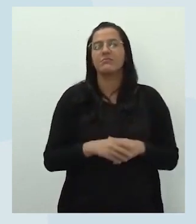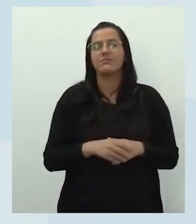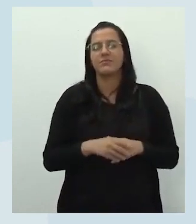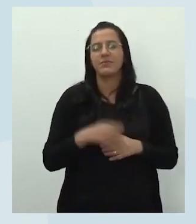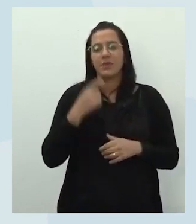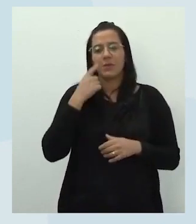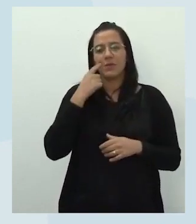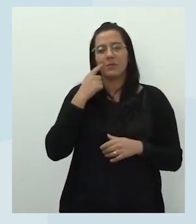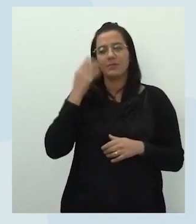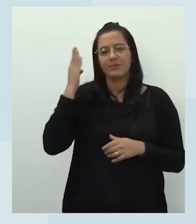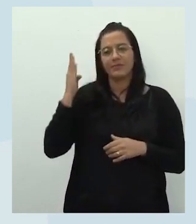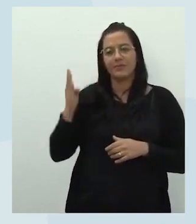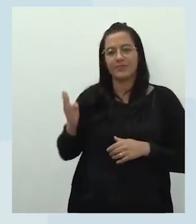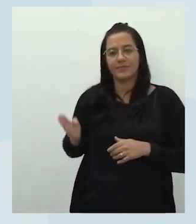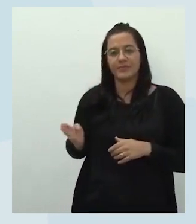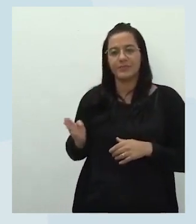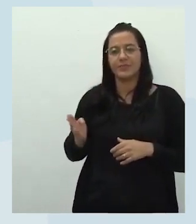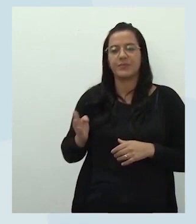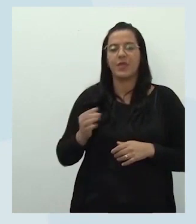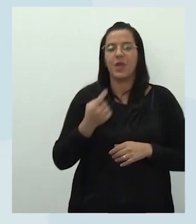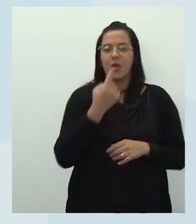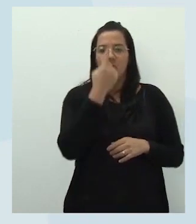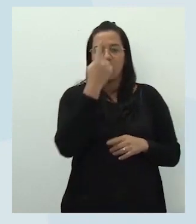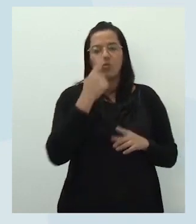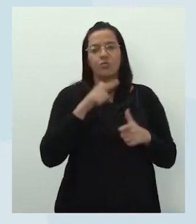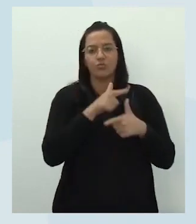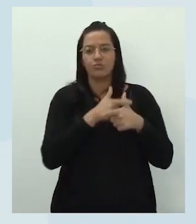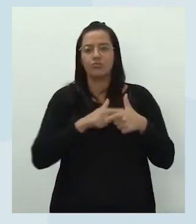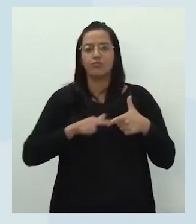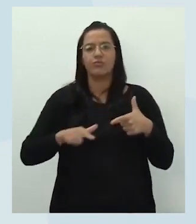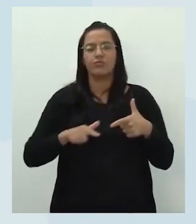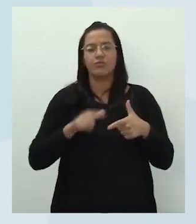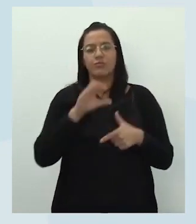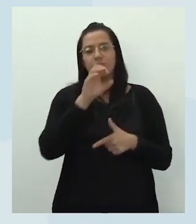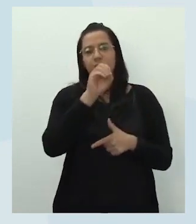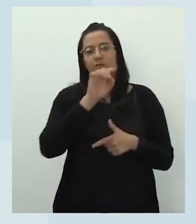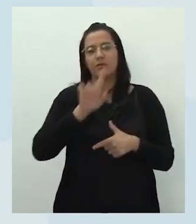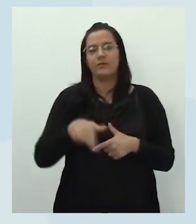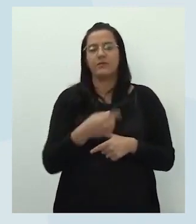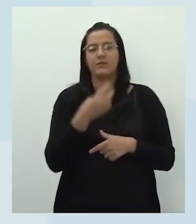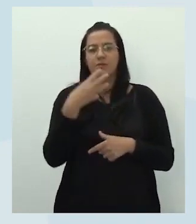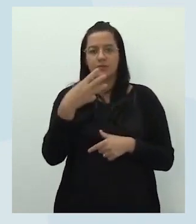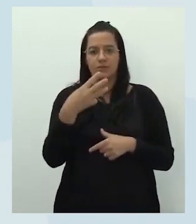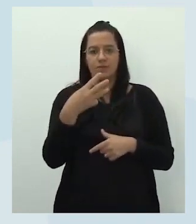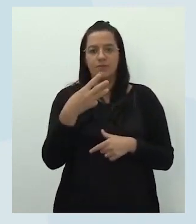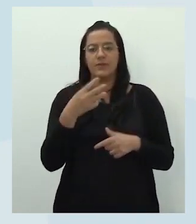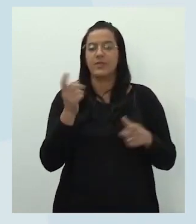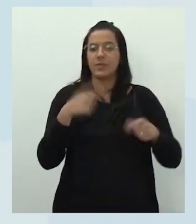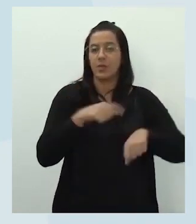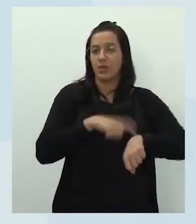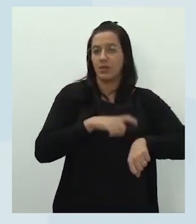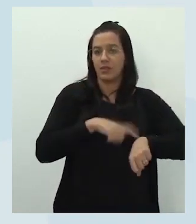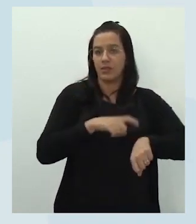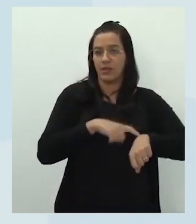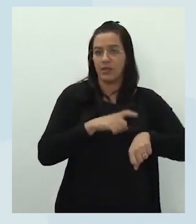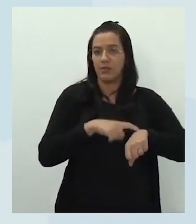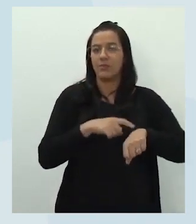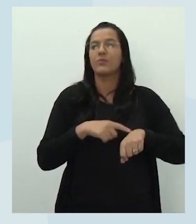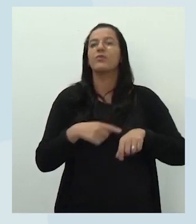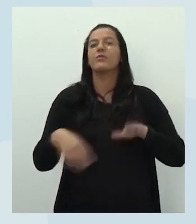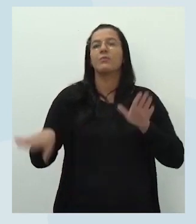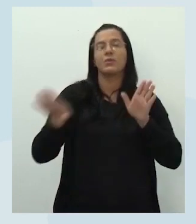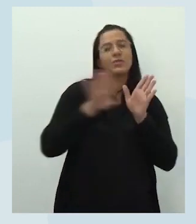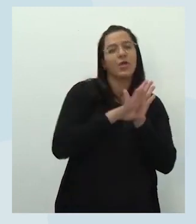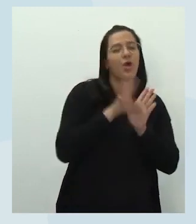essa relação aqui. 1 dividido por 0,3, tá certo? Então, o tempo que ele vai levar para viajar 1